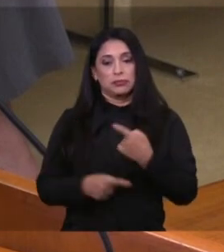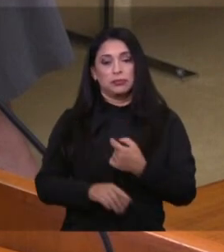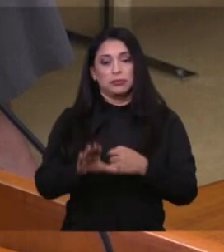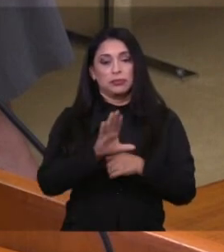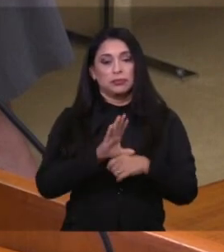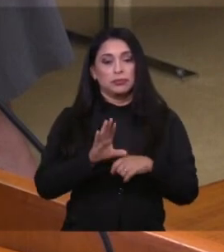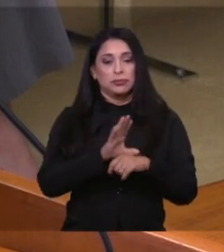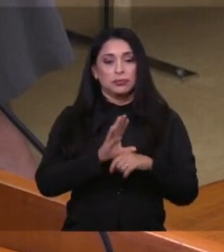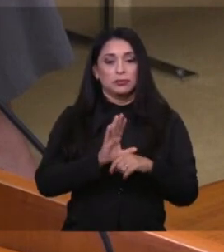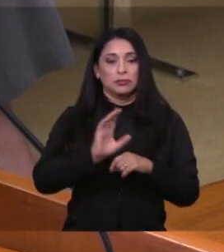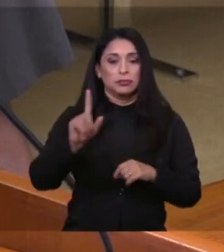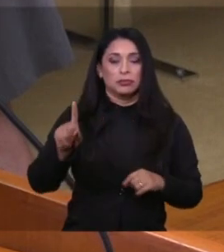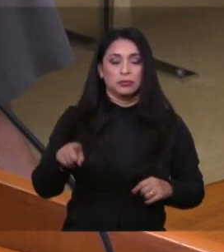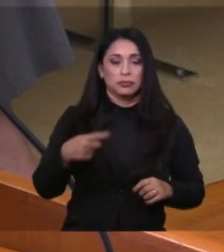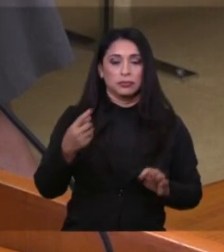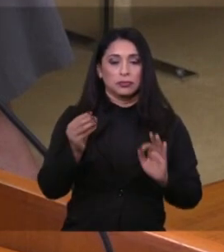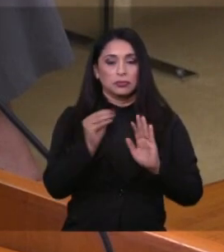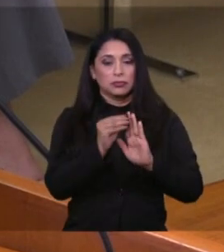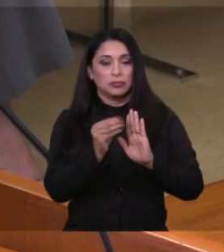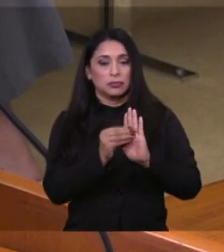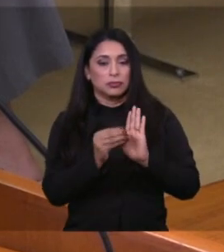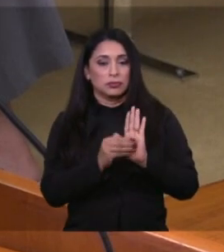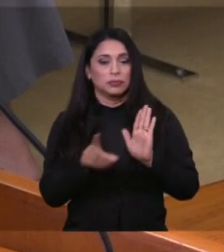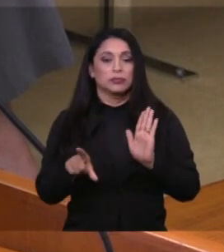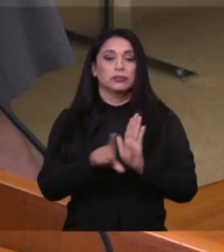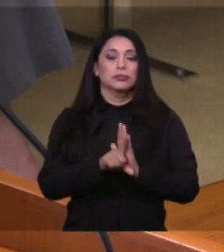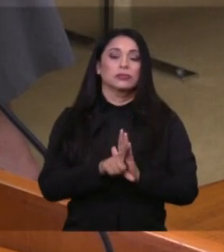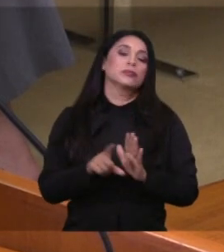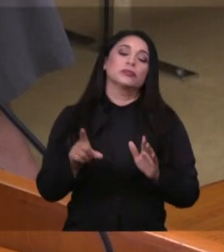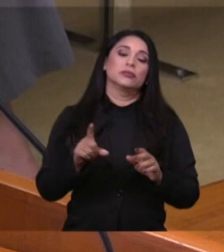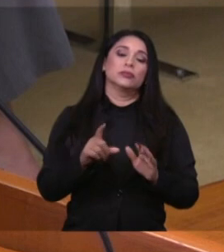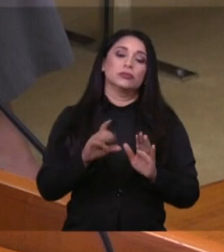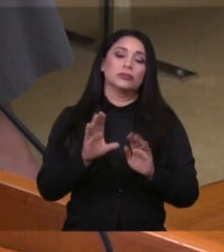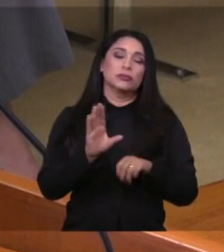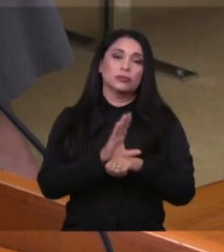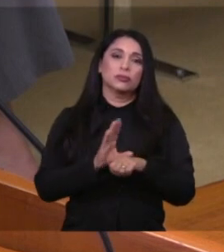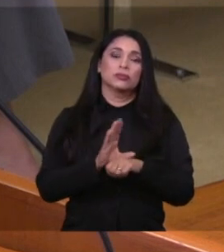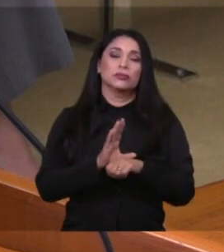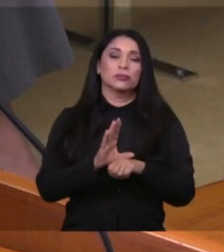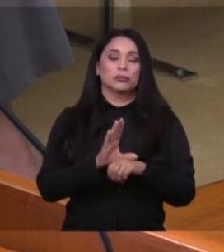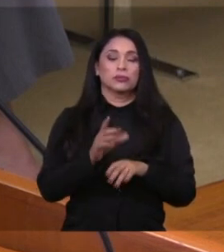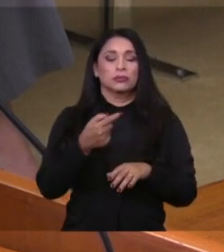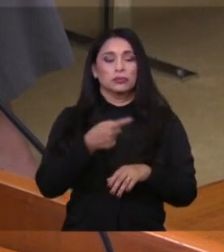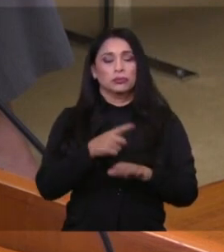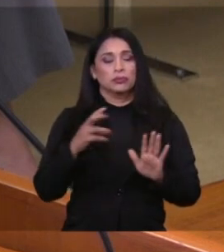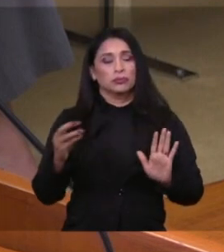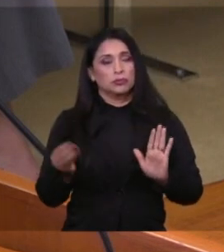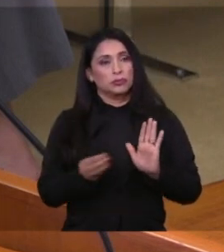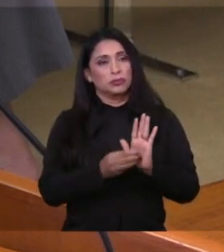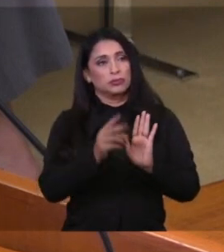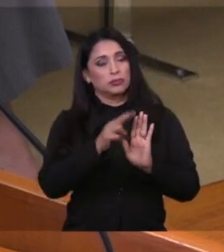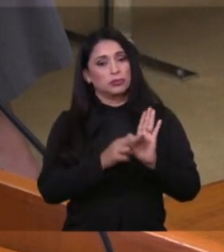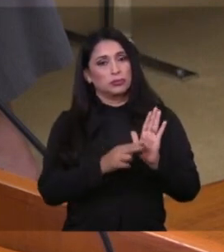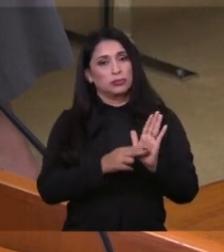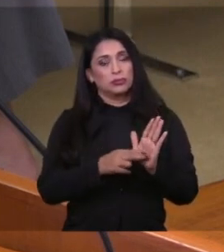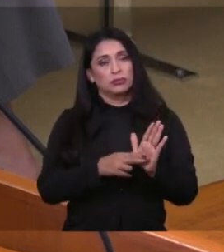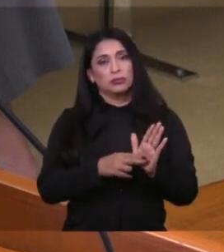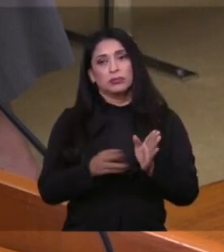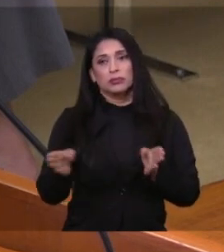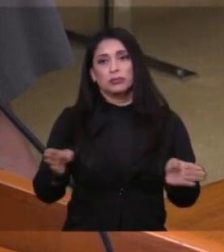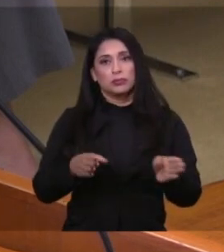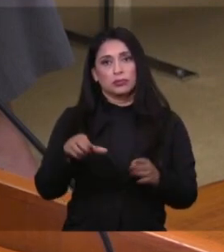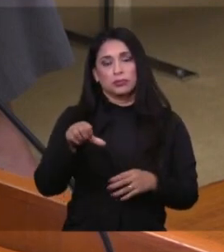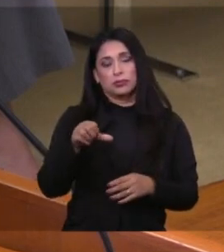postergar a eficácia das disposições da lei complementar das normas gerais, impedindo por um lapso temporal de 90 dias e